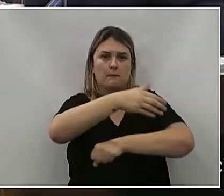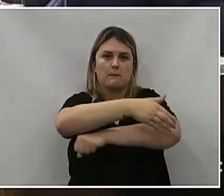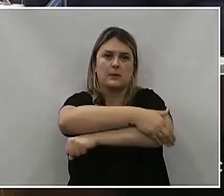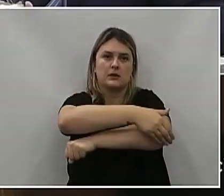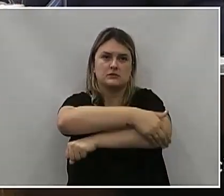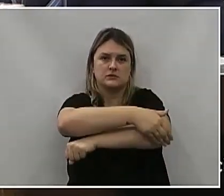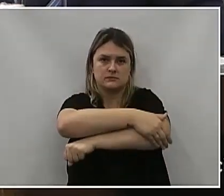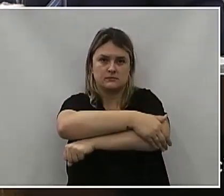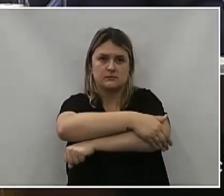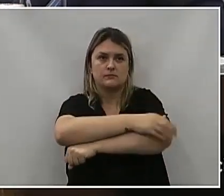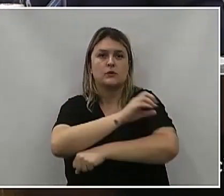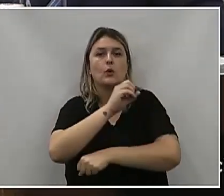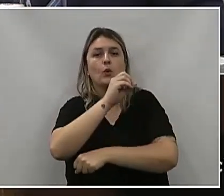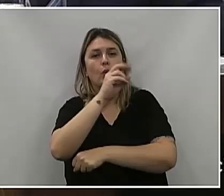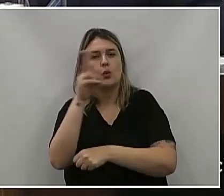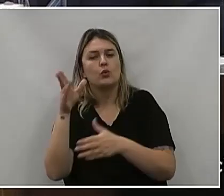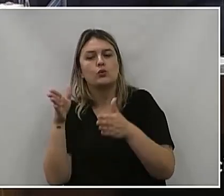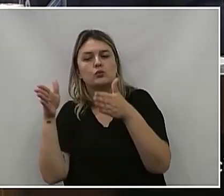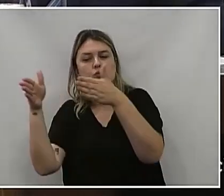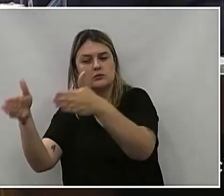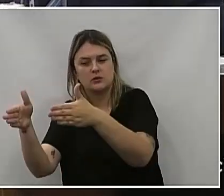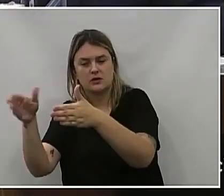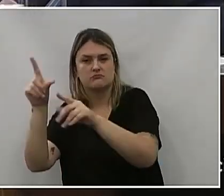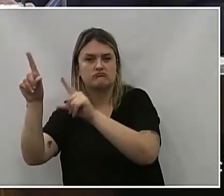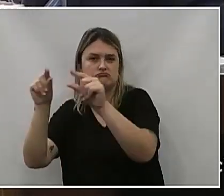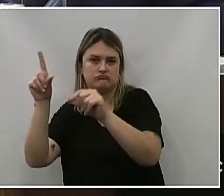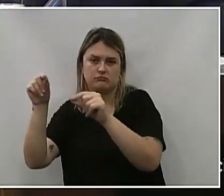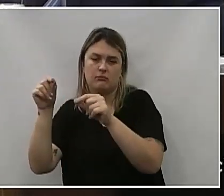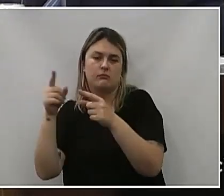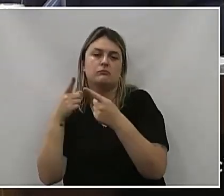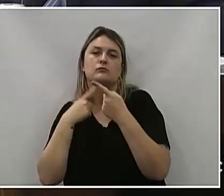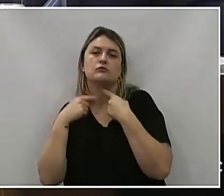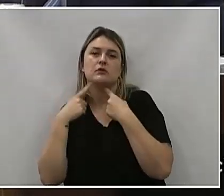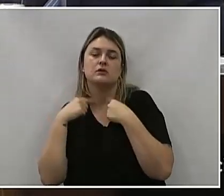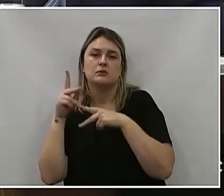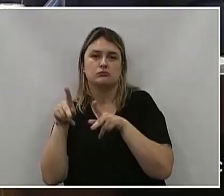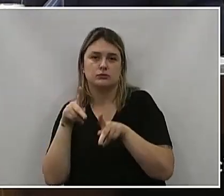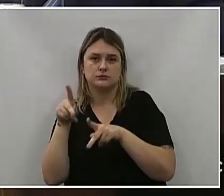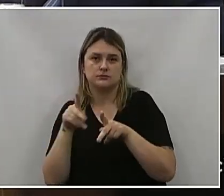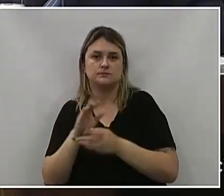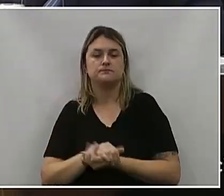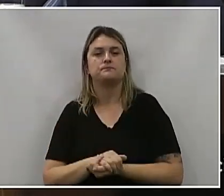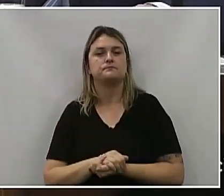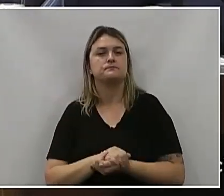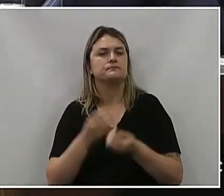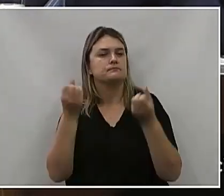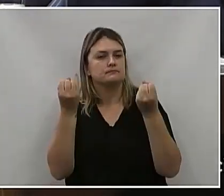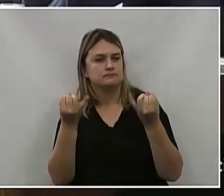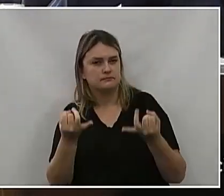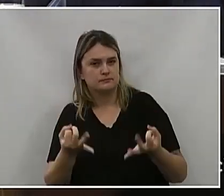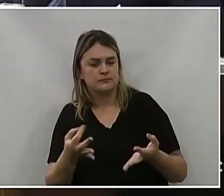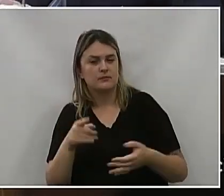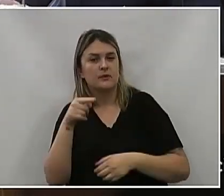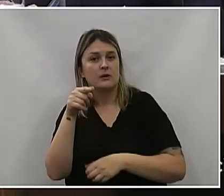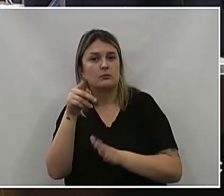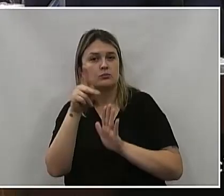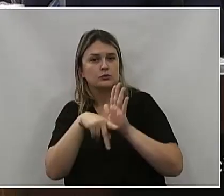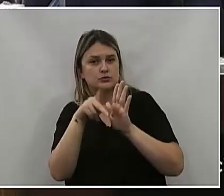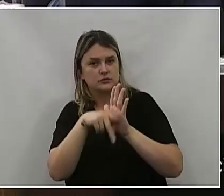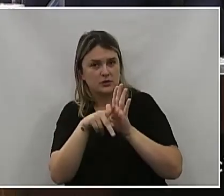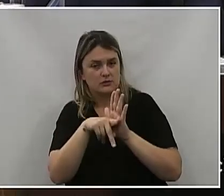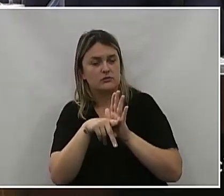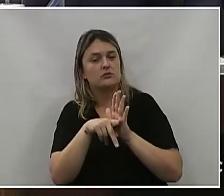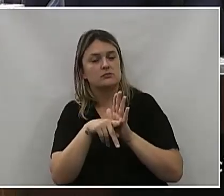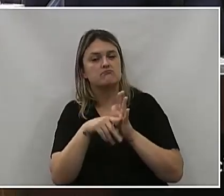município, ou em local direcionado pelo Executivo, desde que atenda à vontade da população. Justificativa. Esse projeto,